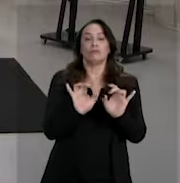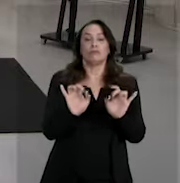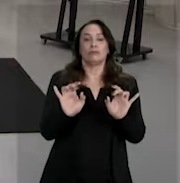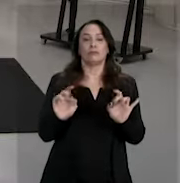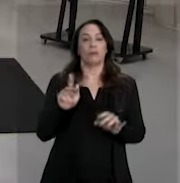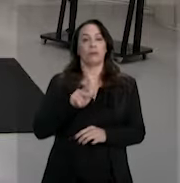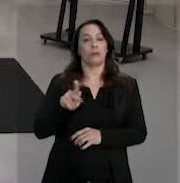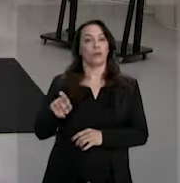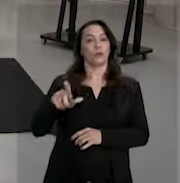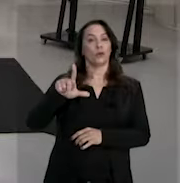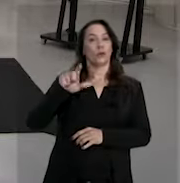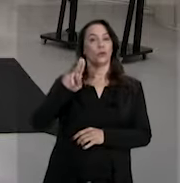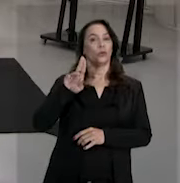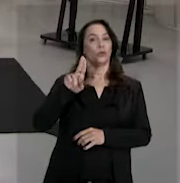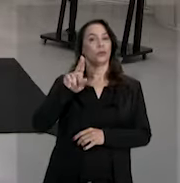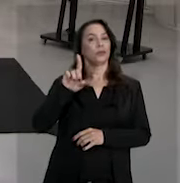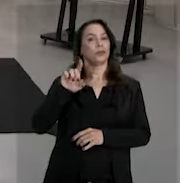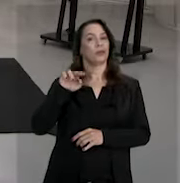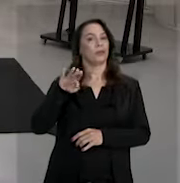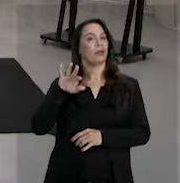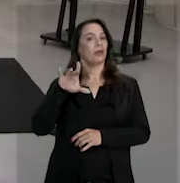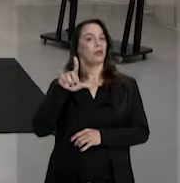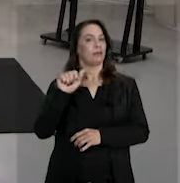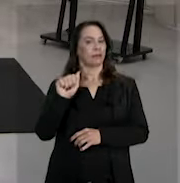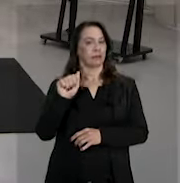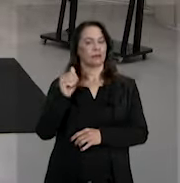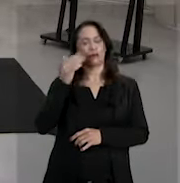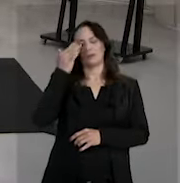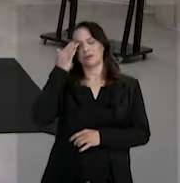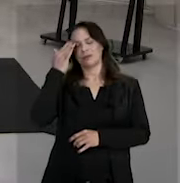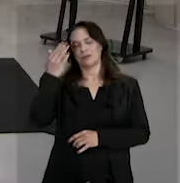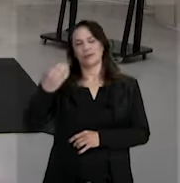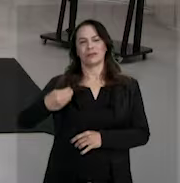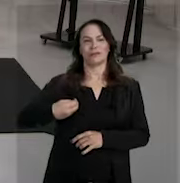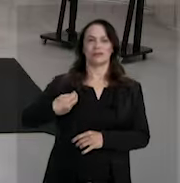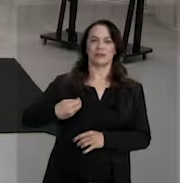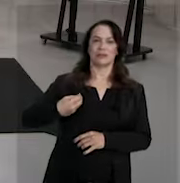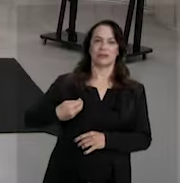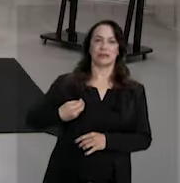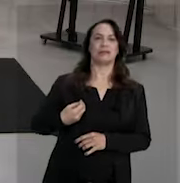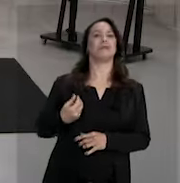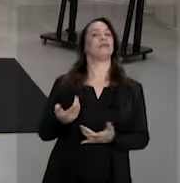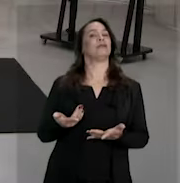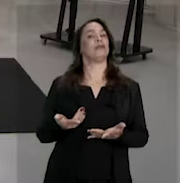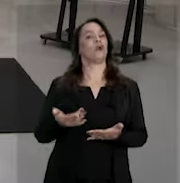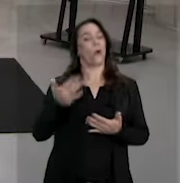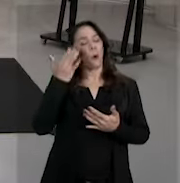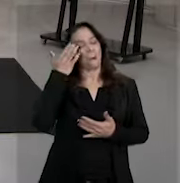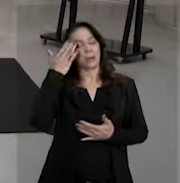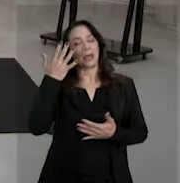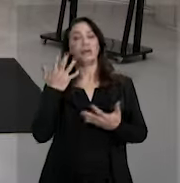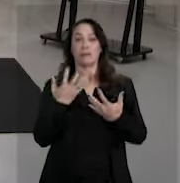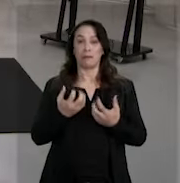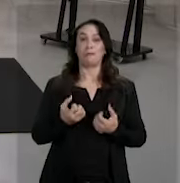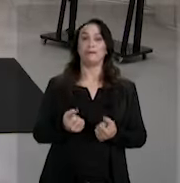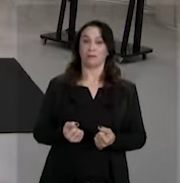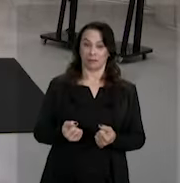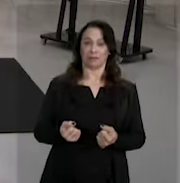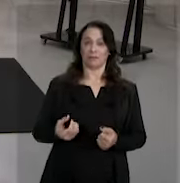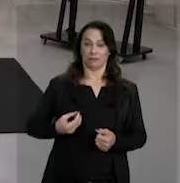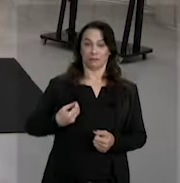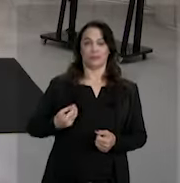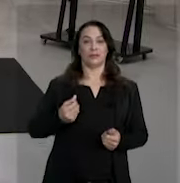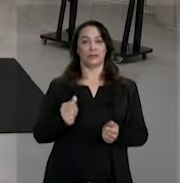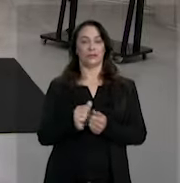que é a professora Ludmila. Olá, muito professora. Obrigada, Ludmila, por ter topado esse desafio com a gente aqui. Obrigada